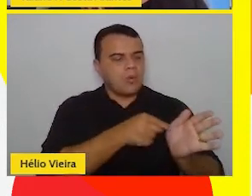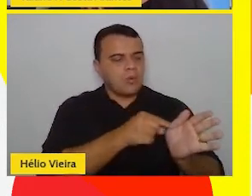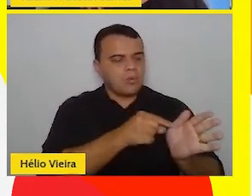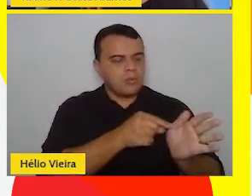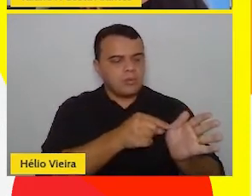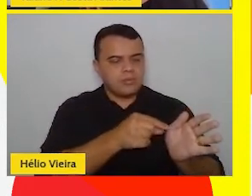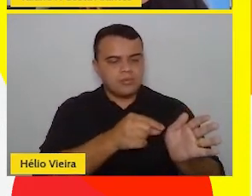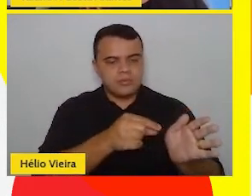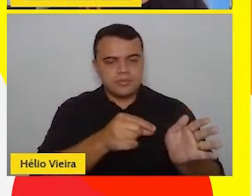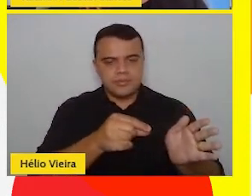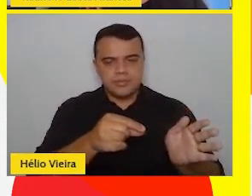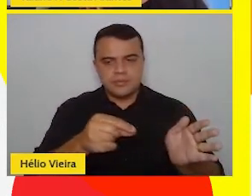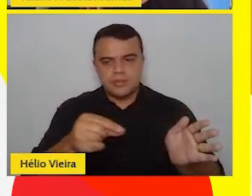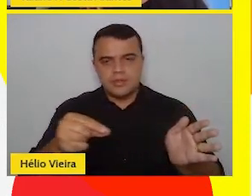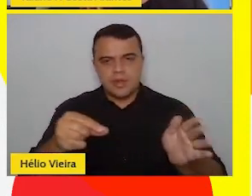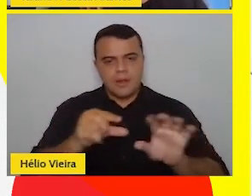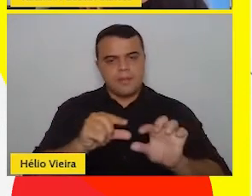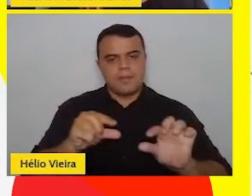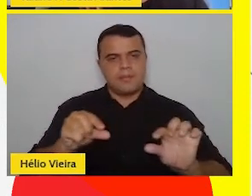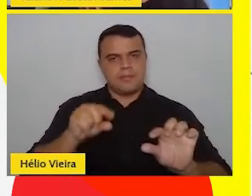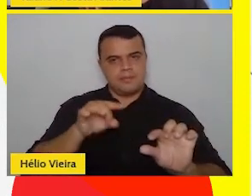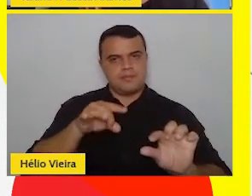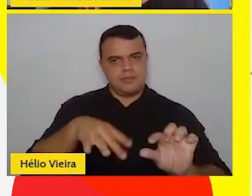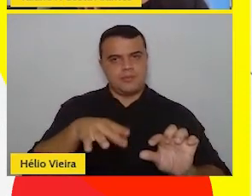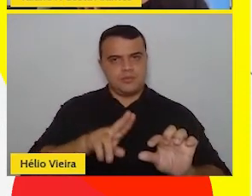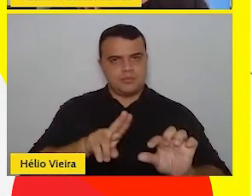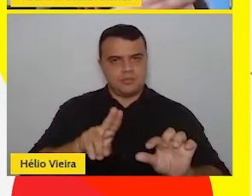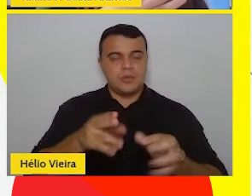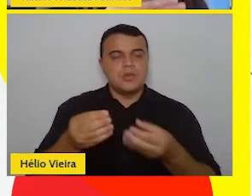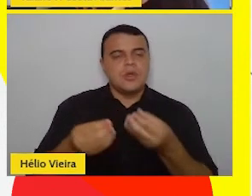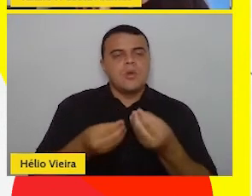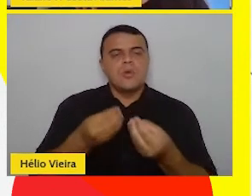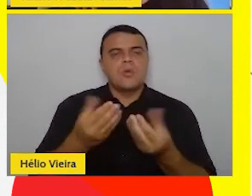ponto em movimento. Então, como